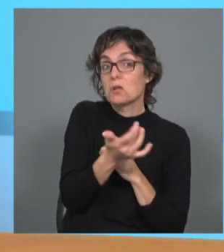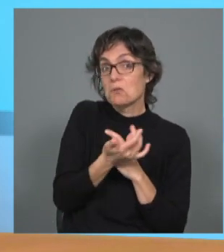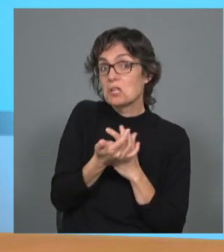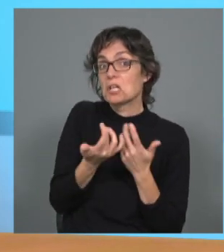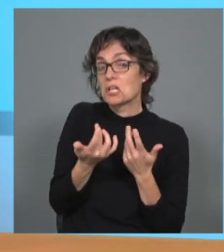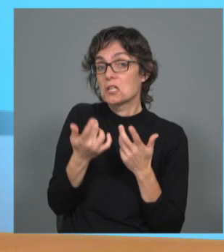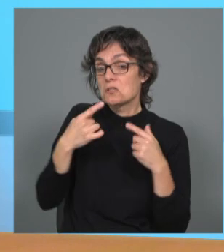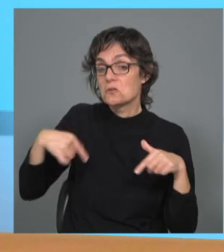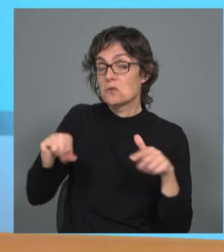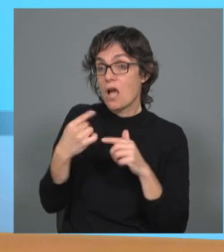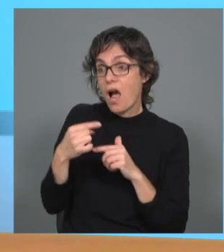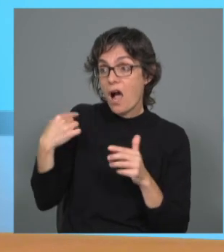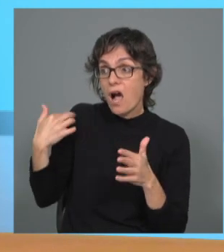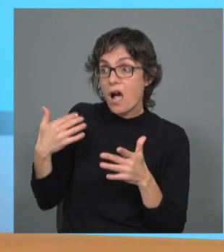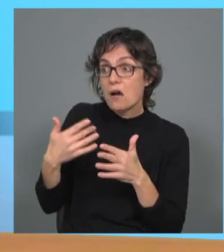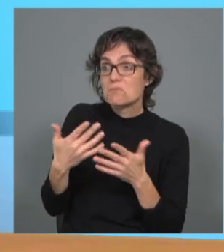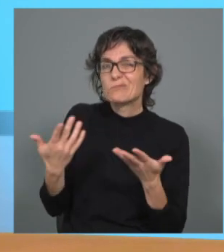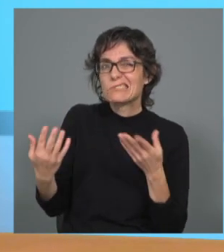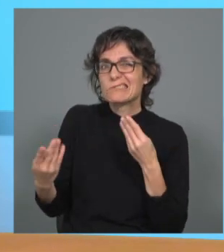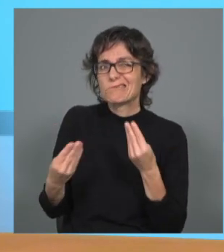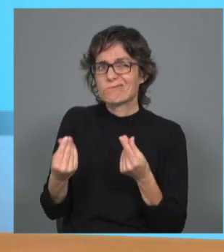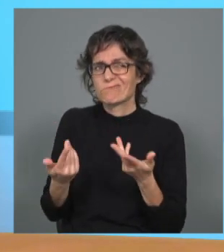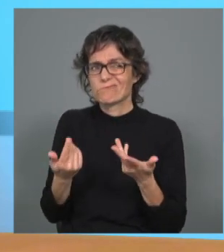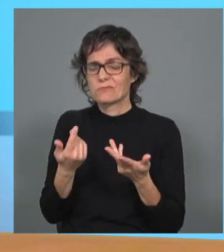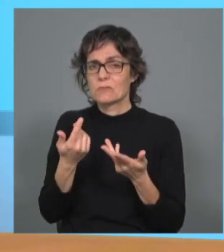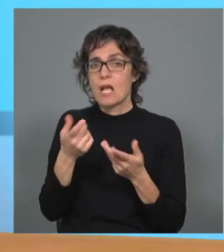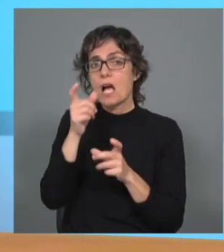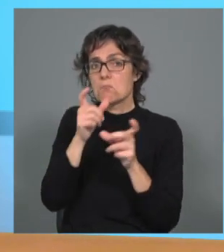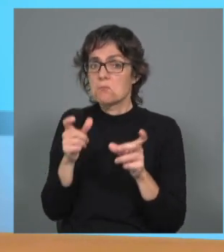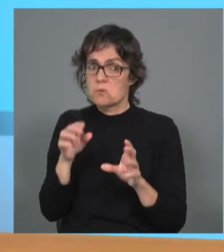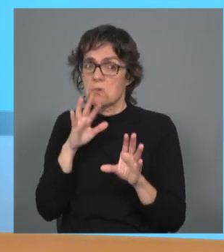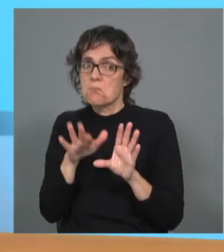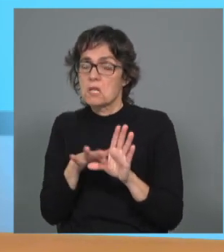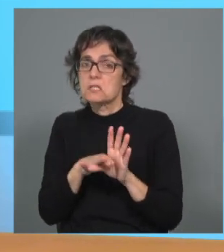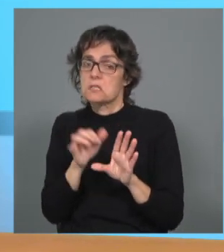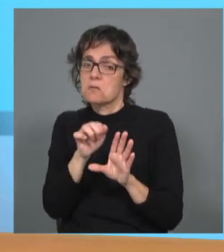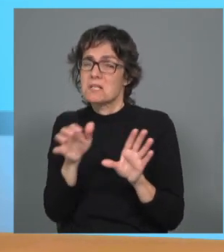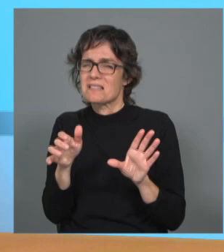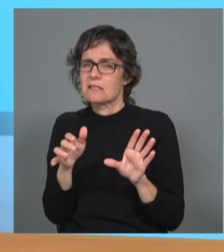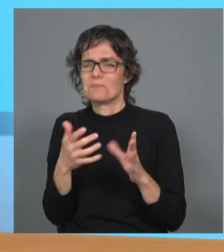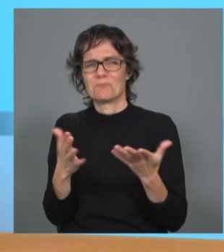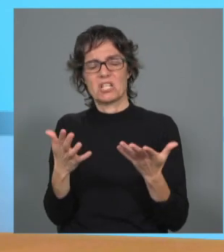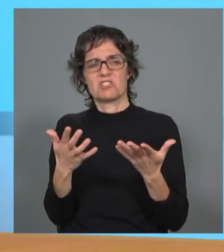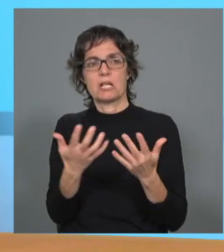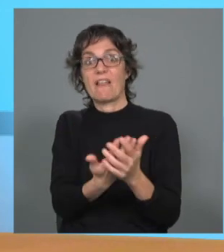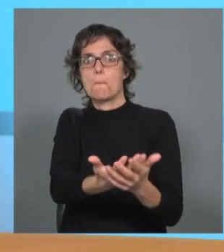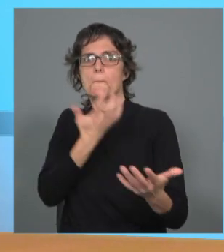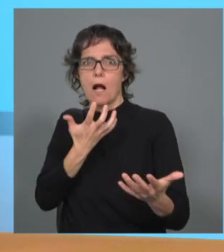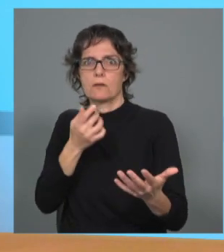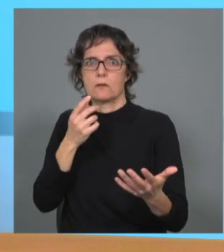acontecer, eu diria, para os mínimos, as pessoas estão a participar, mas não estou a ver aquela onda